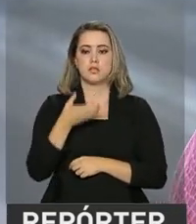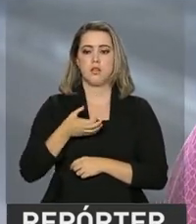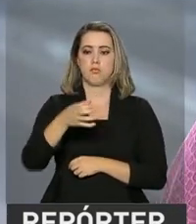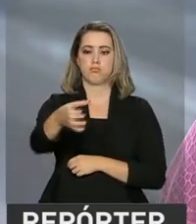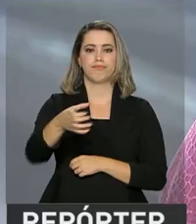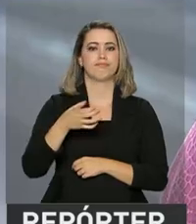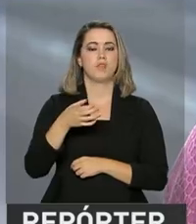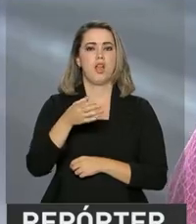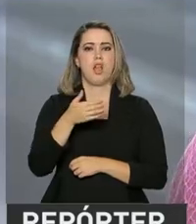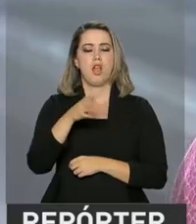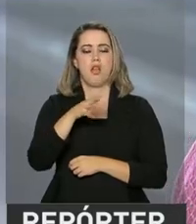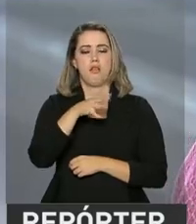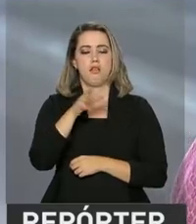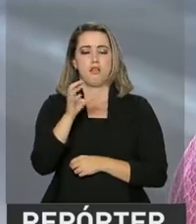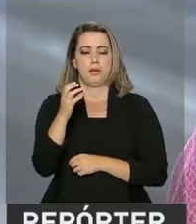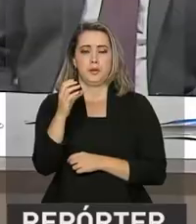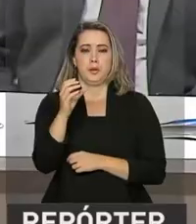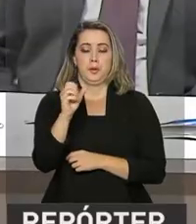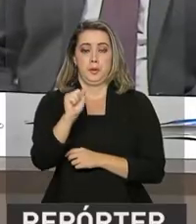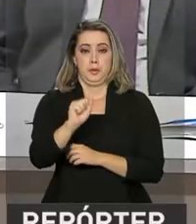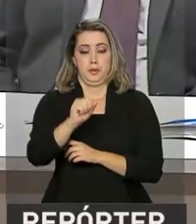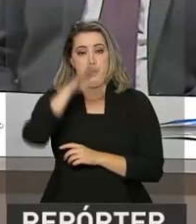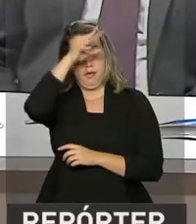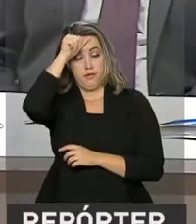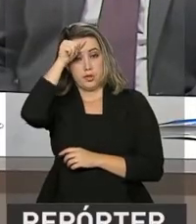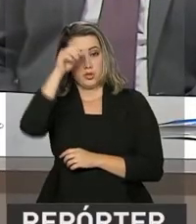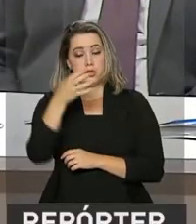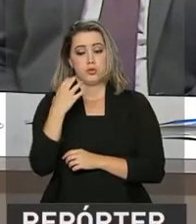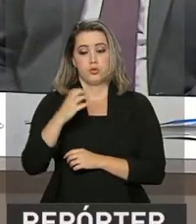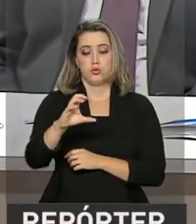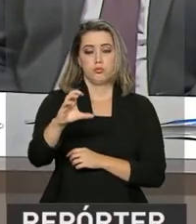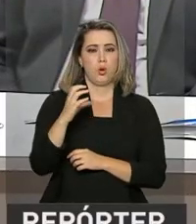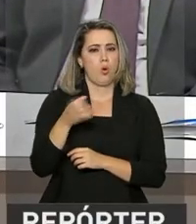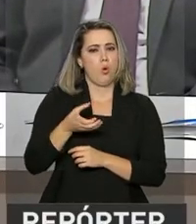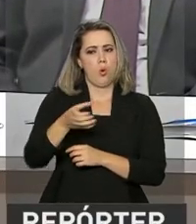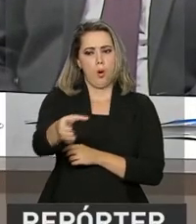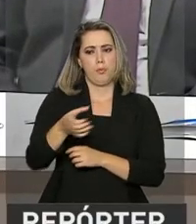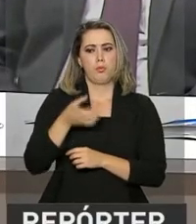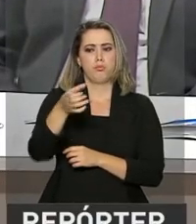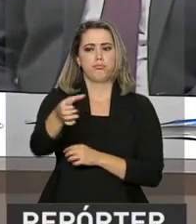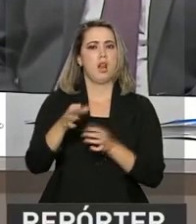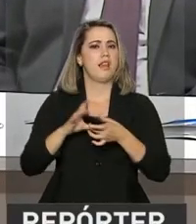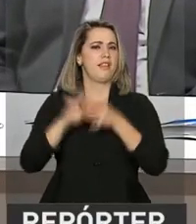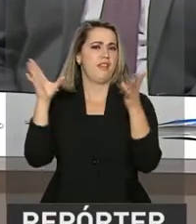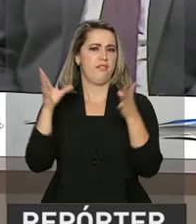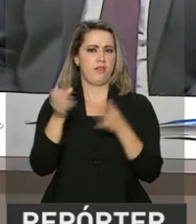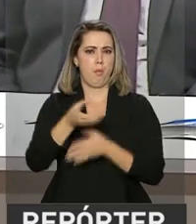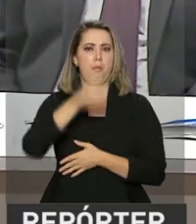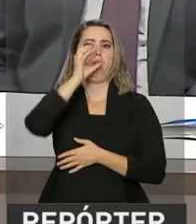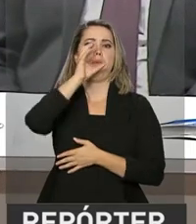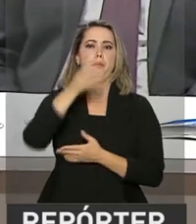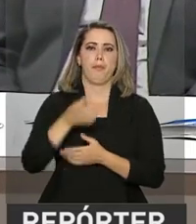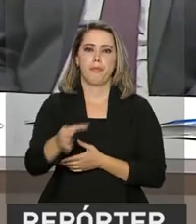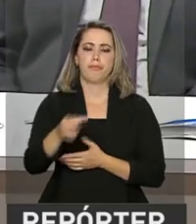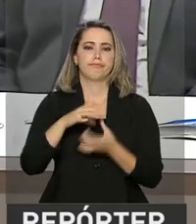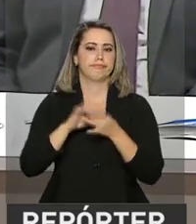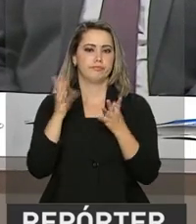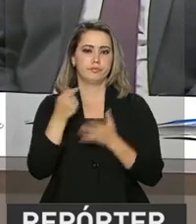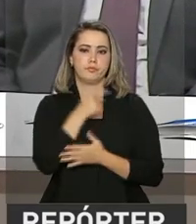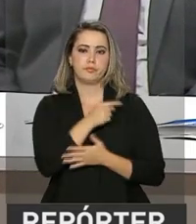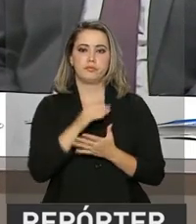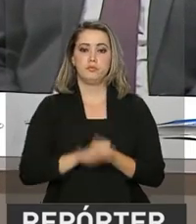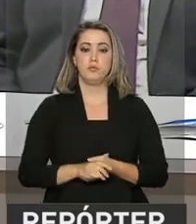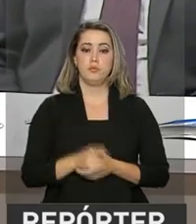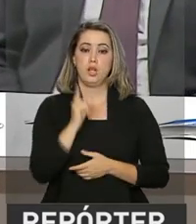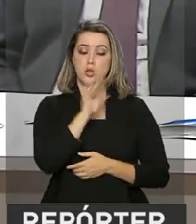refio em que não há limite para o consumo. Se não for possível acordo voluntário, nós vamos propor uma legislação para isso, como foi aprovada na França